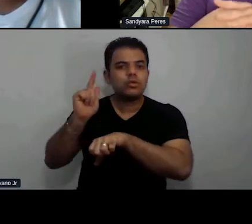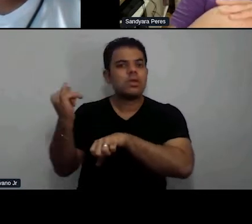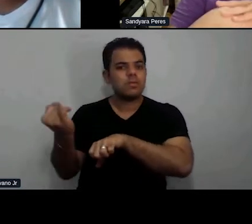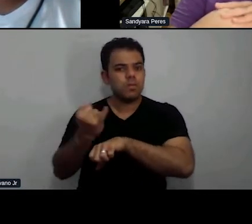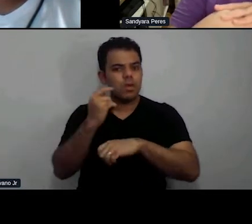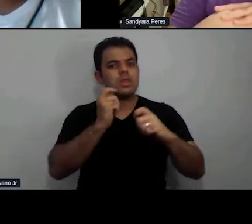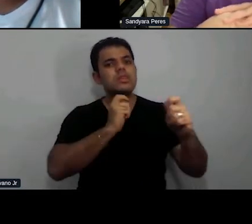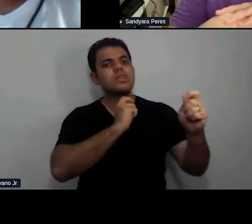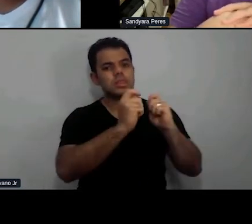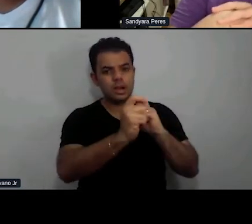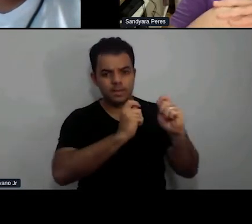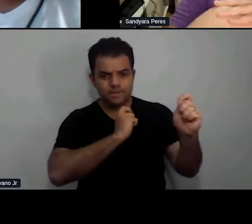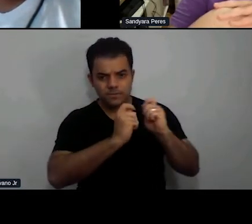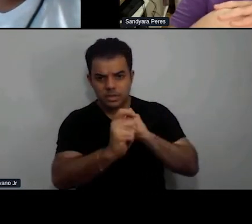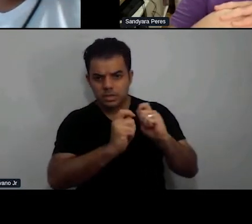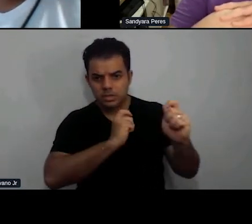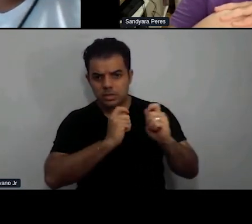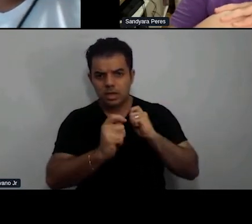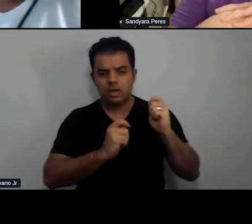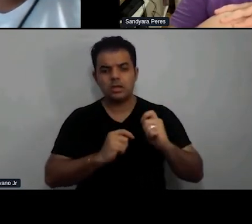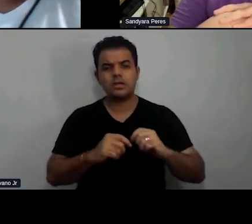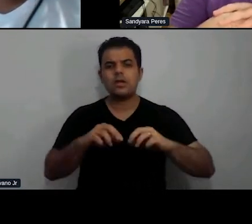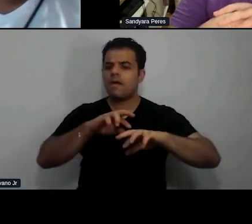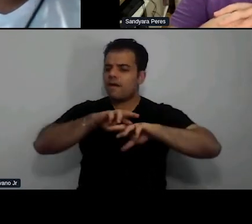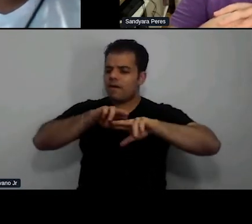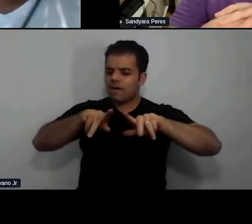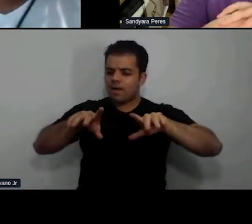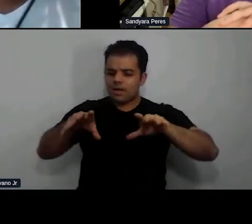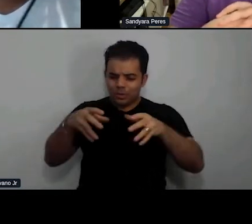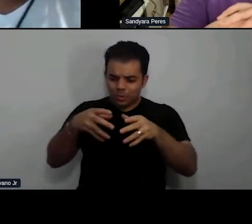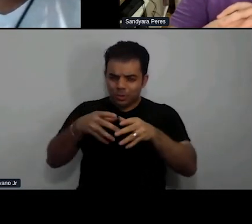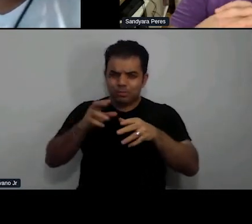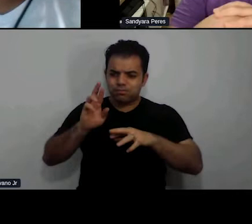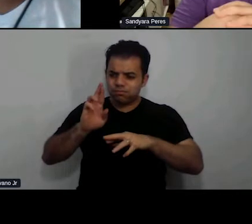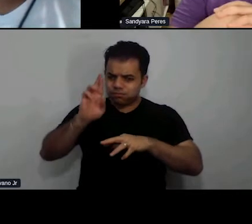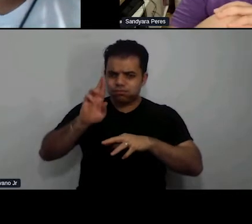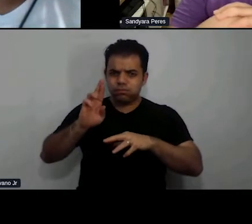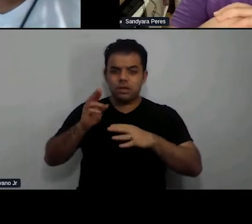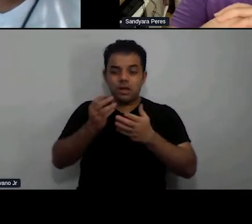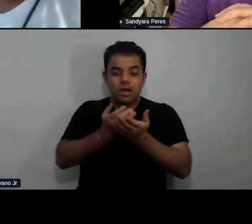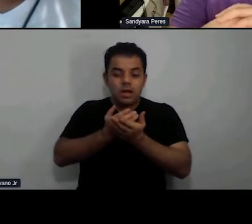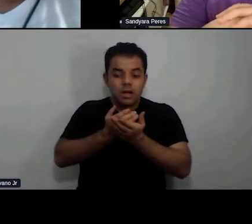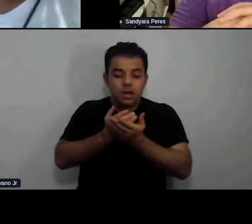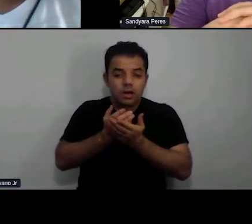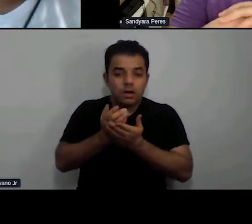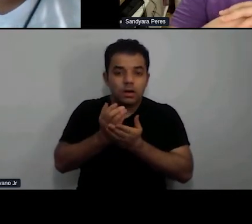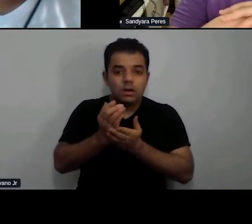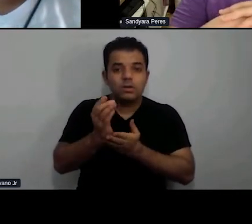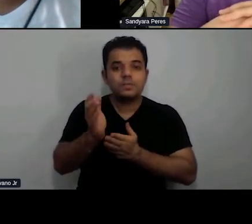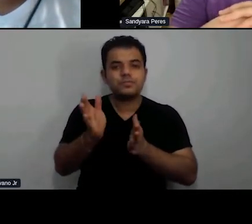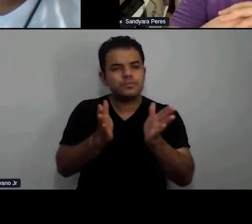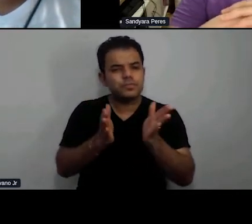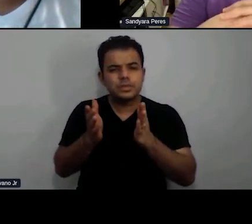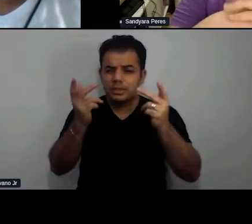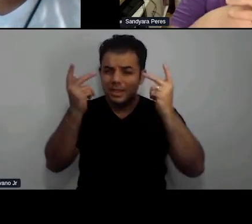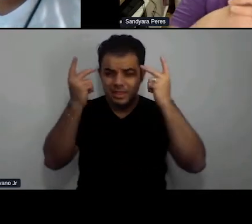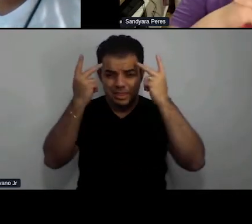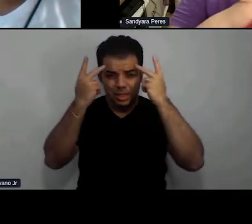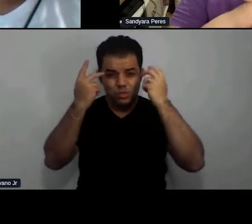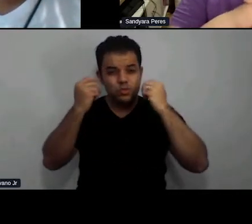entrevista, fazer algumas ações dentro do time para que a acessibilidade comece a fluir de modo natural, porque